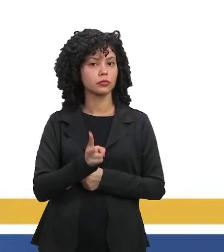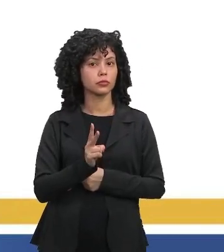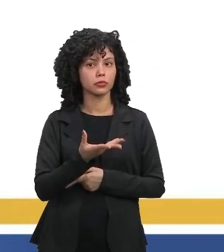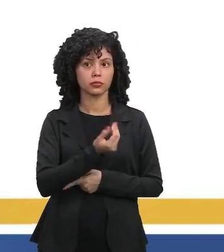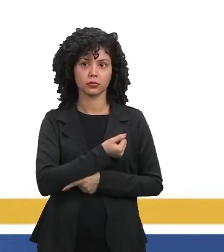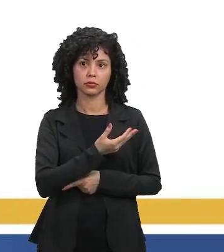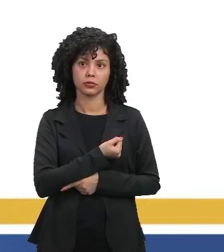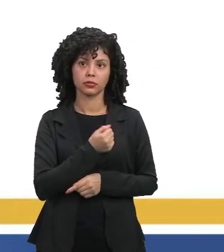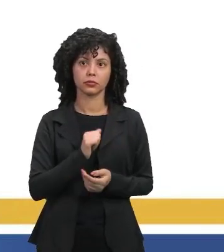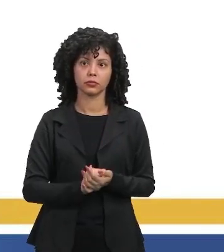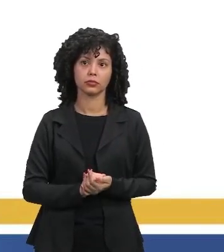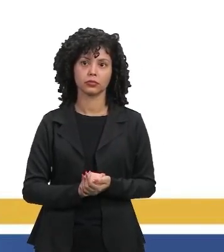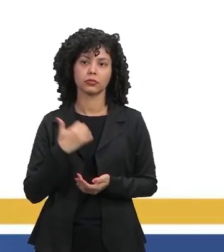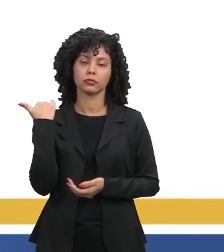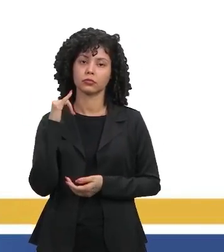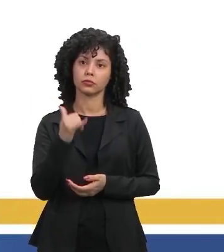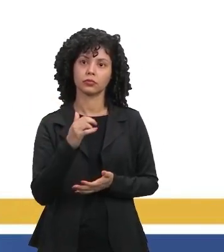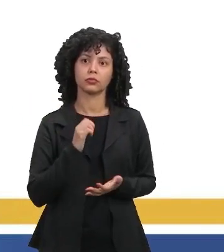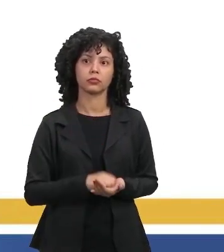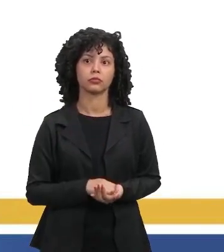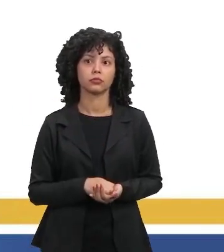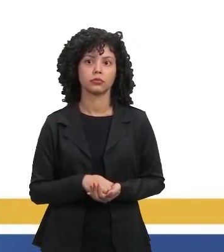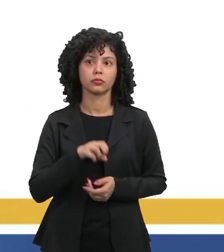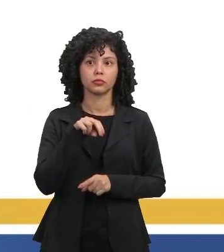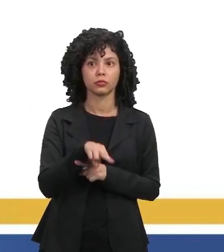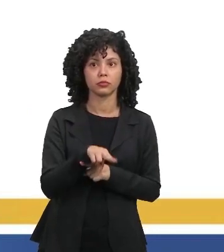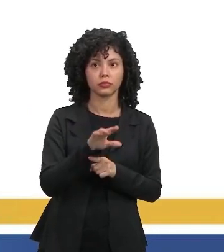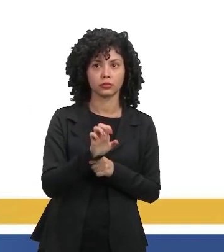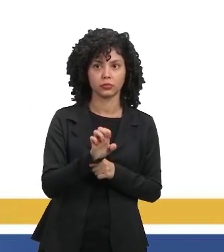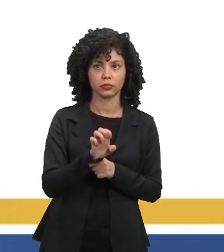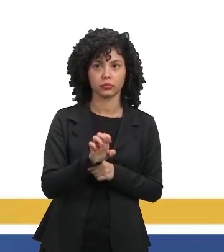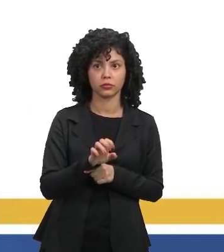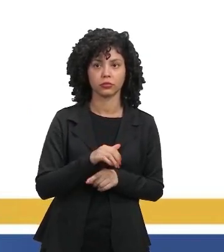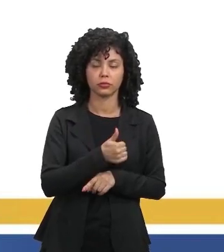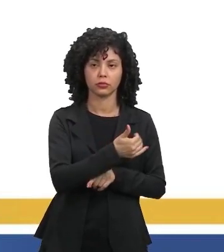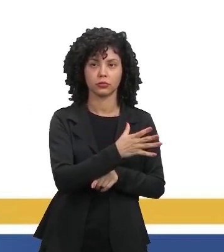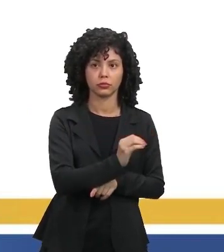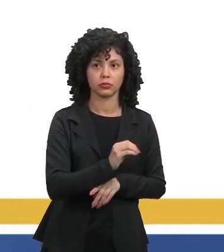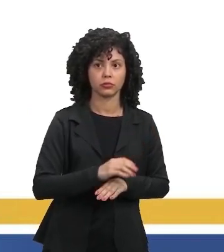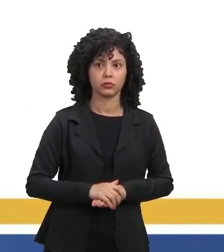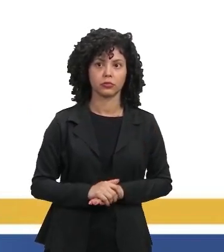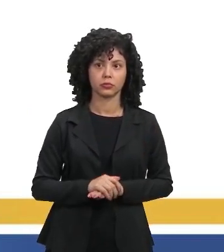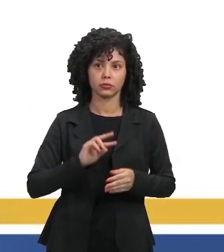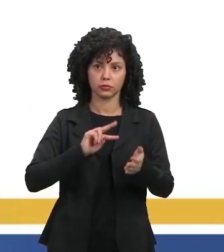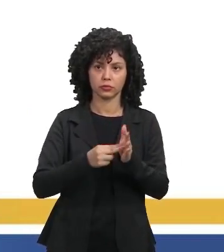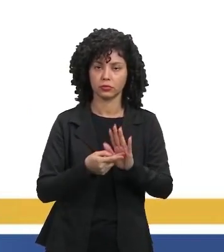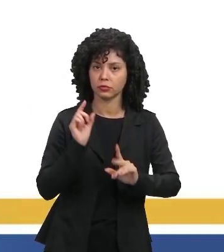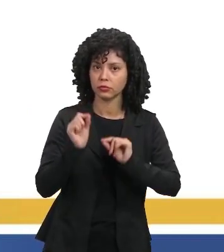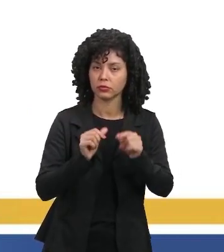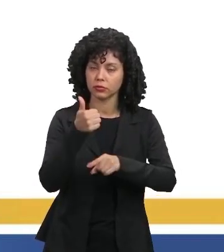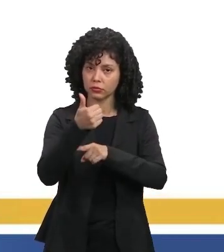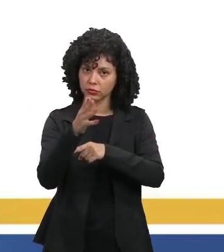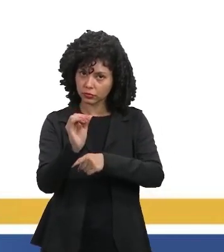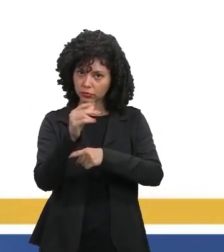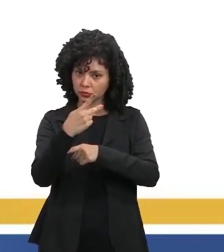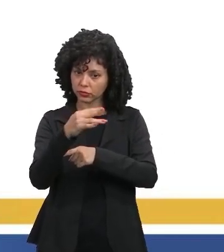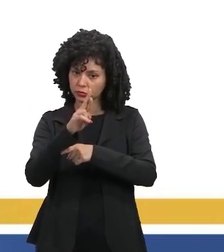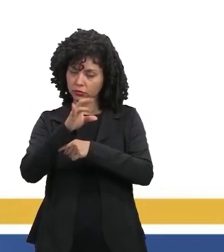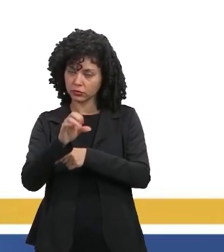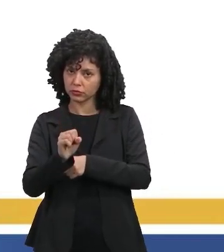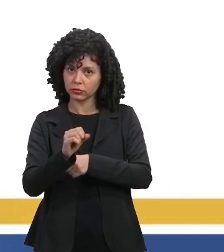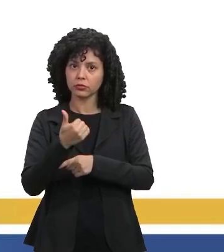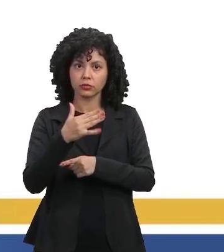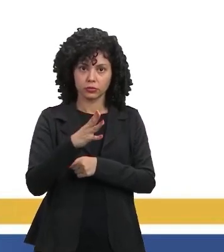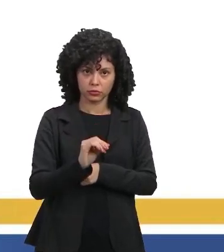de elétrons. Então, aí eu coloquei o neônio, número atômico 10, significa que ele tem 10 prótons e